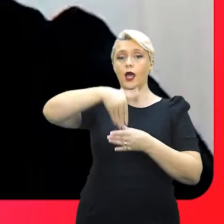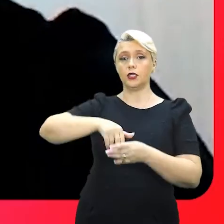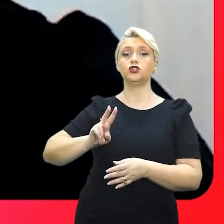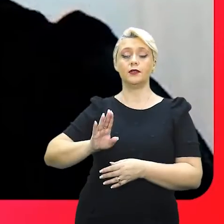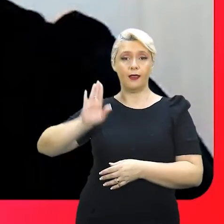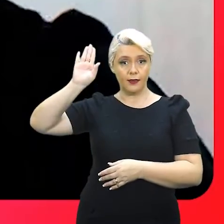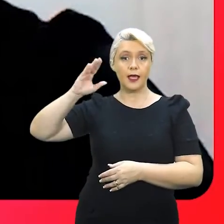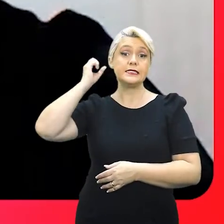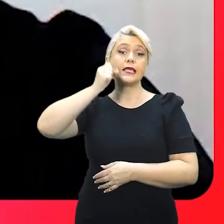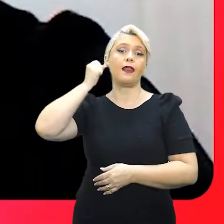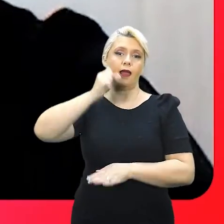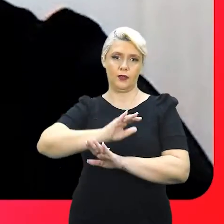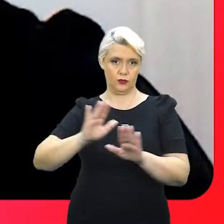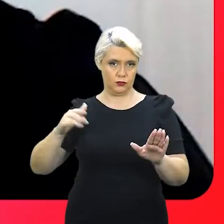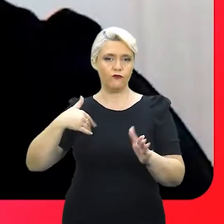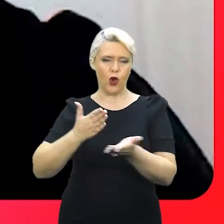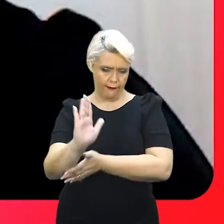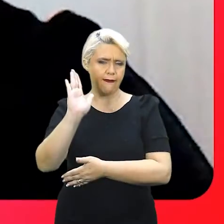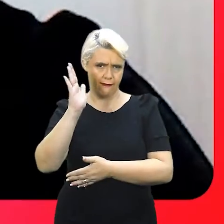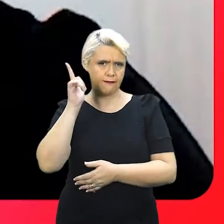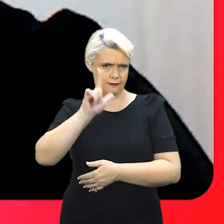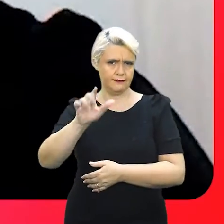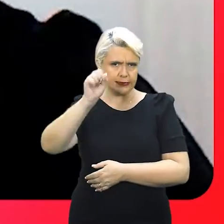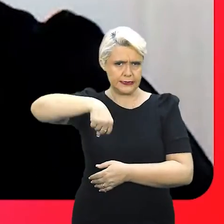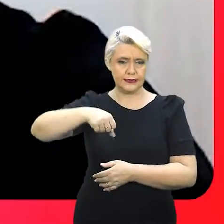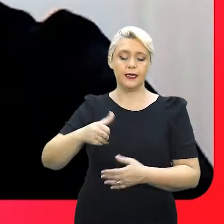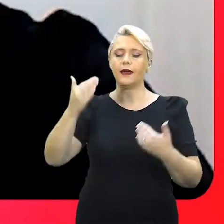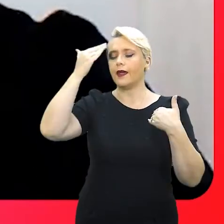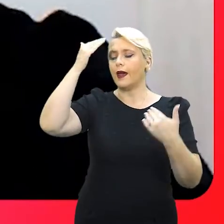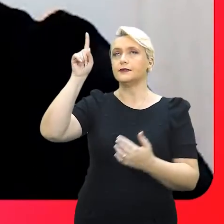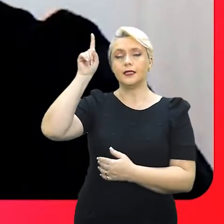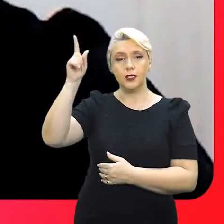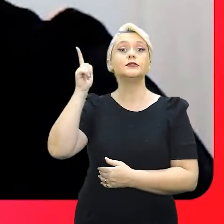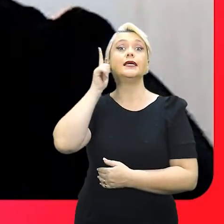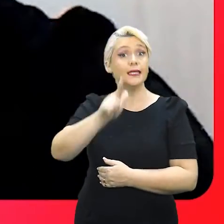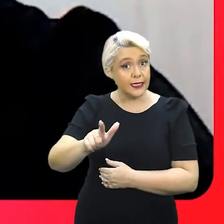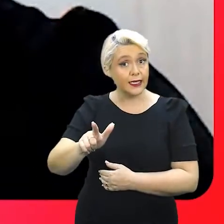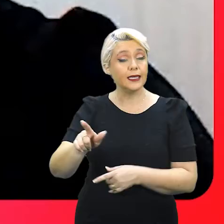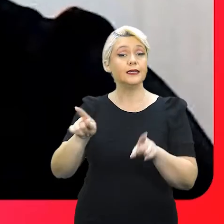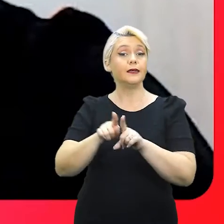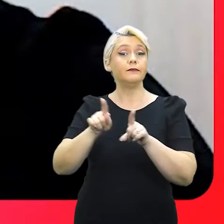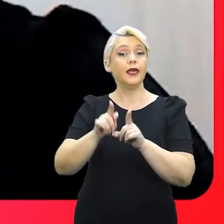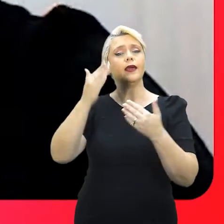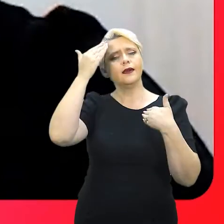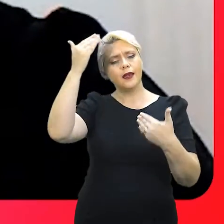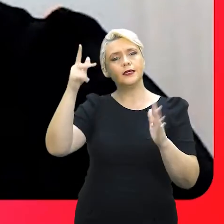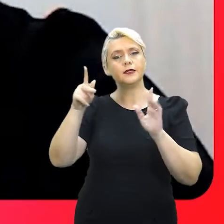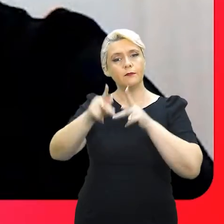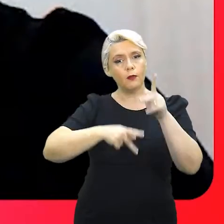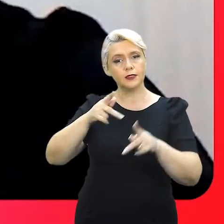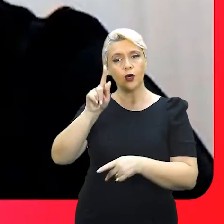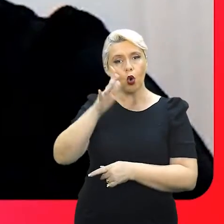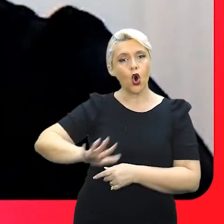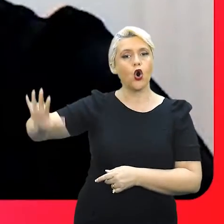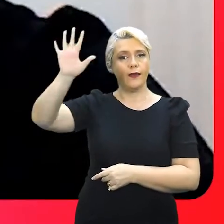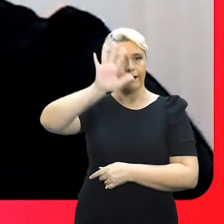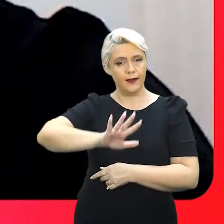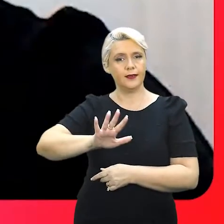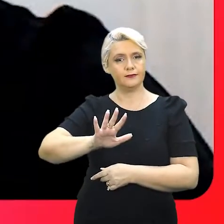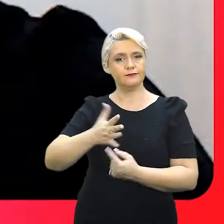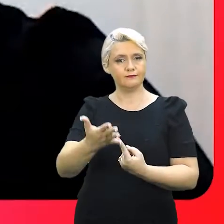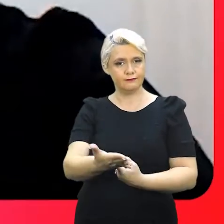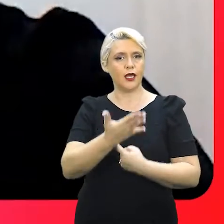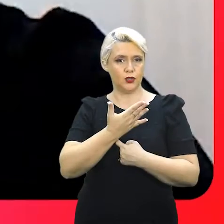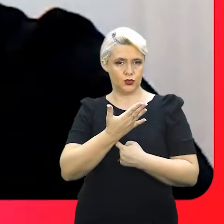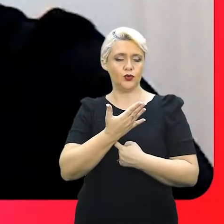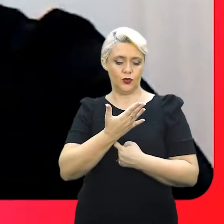ao Senado, que ganharia a eleição. Graças a Deus ganhei e graças à população goiana, pela qual